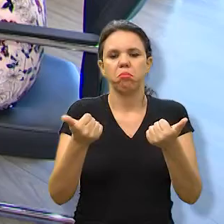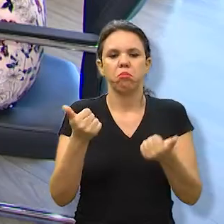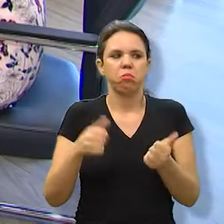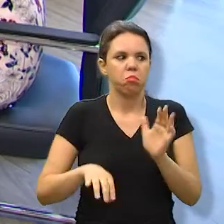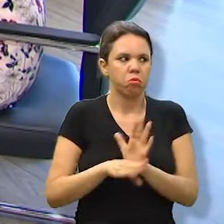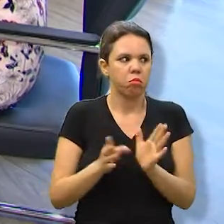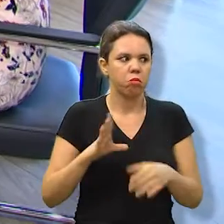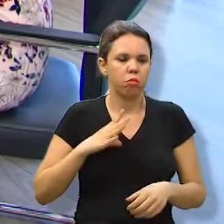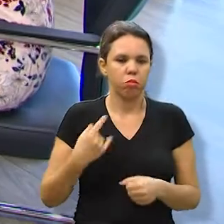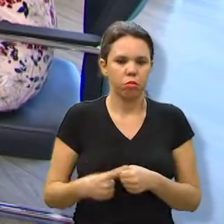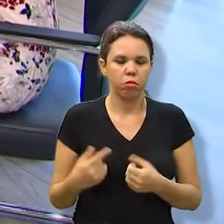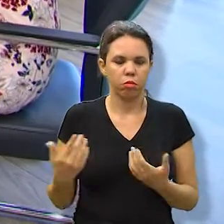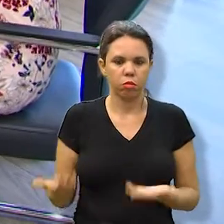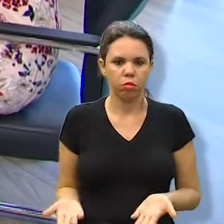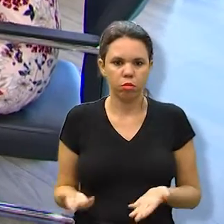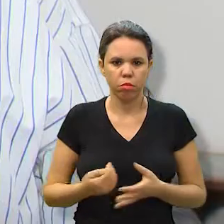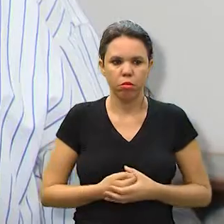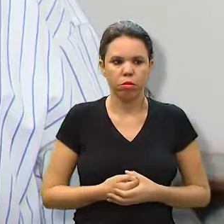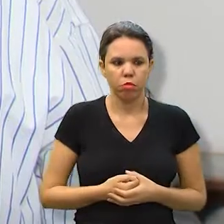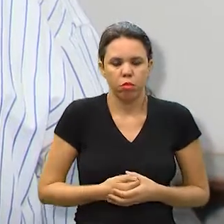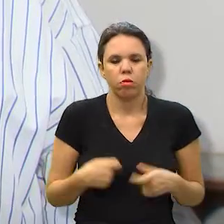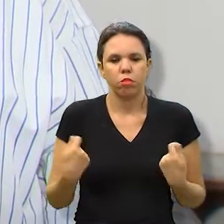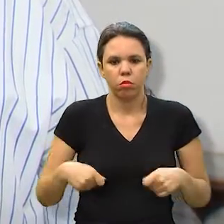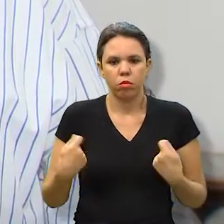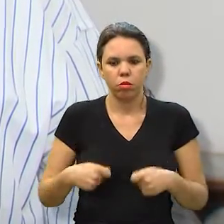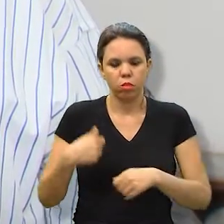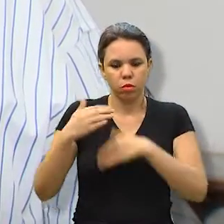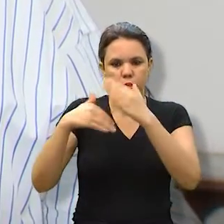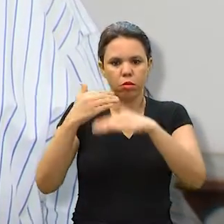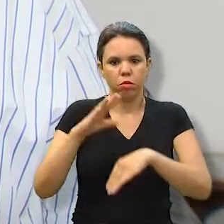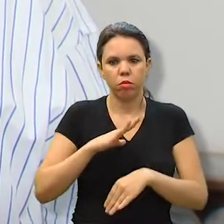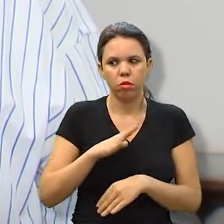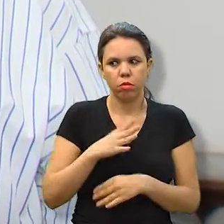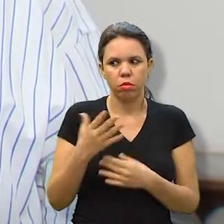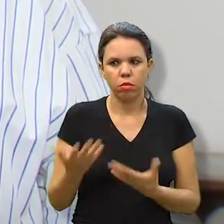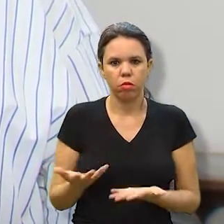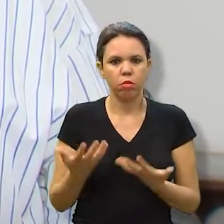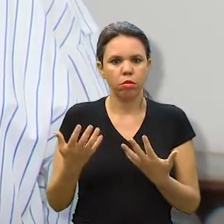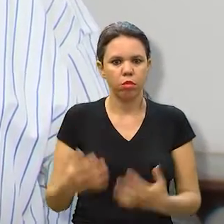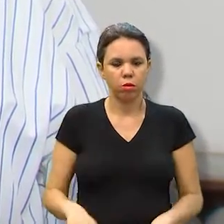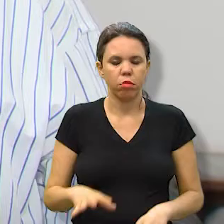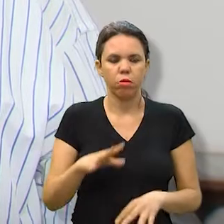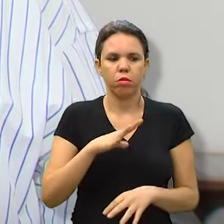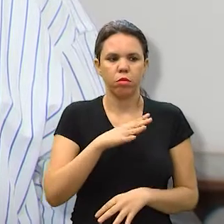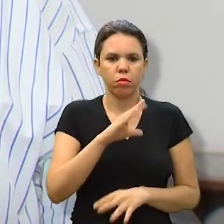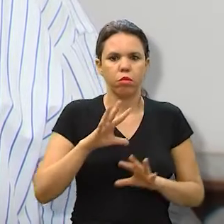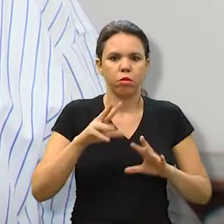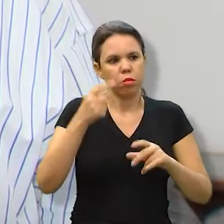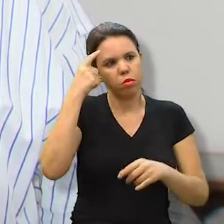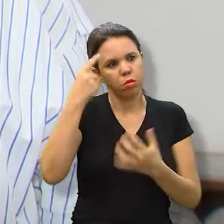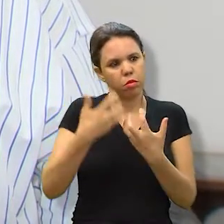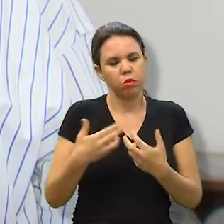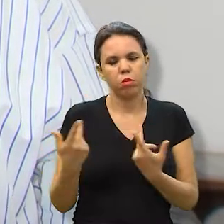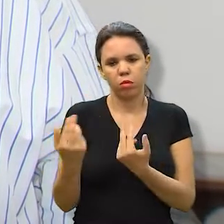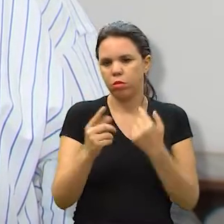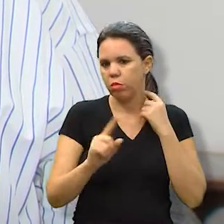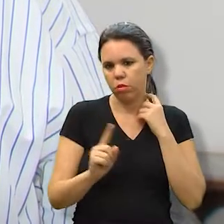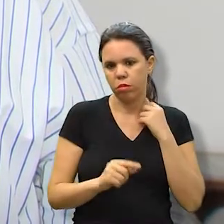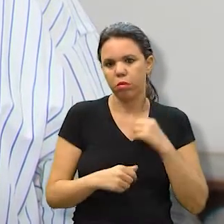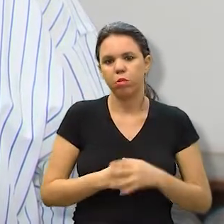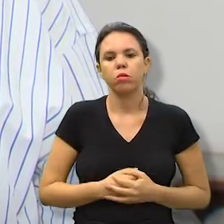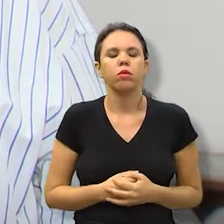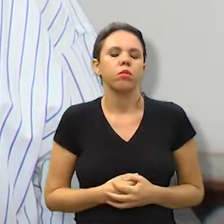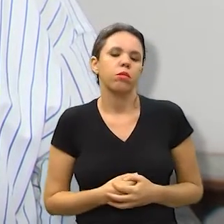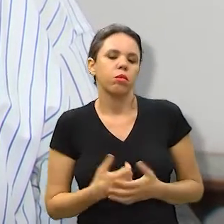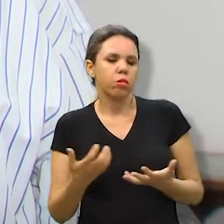const leg é positiva para o município necessário para o crescimento da cidade nós não queremos uma cidade que todo mundo pensa